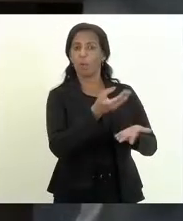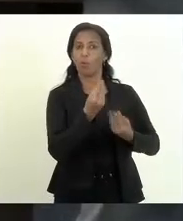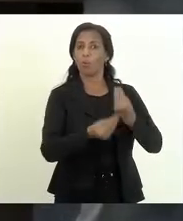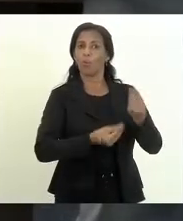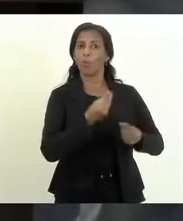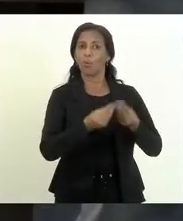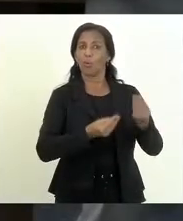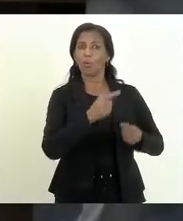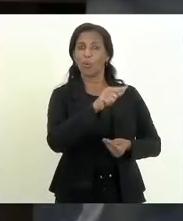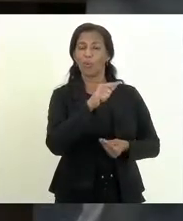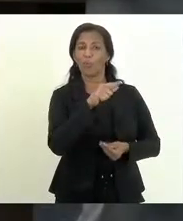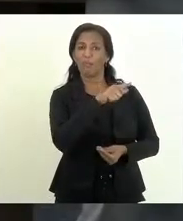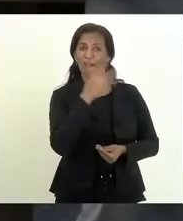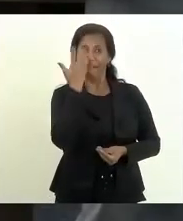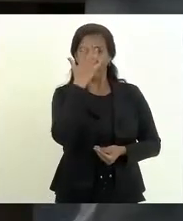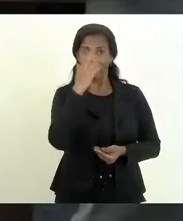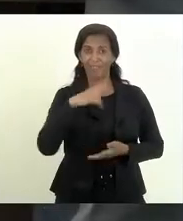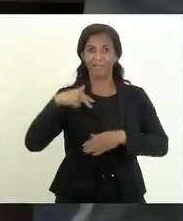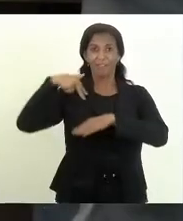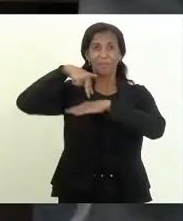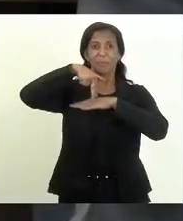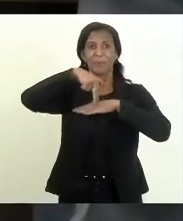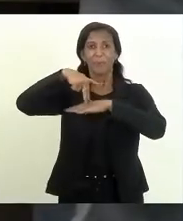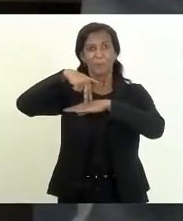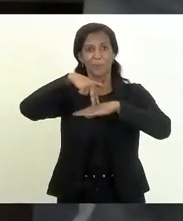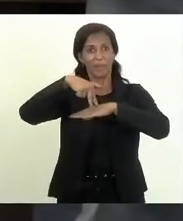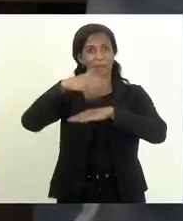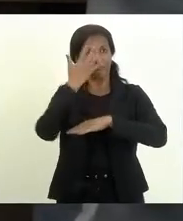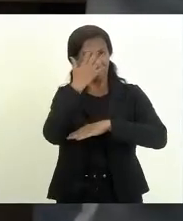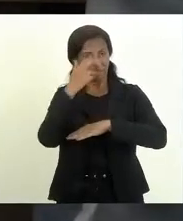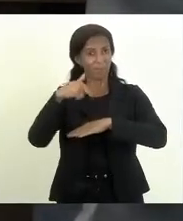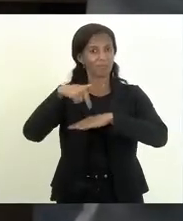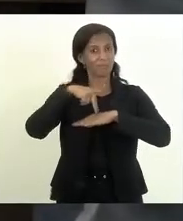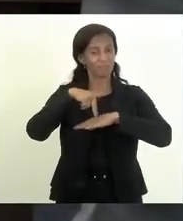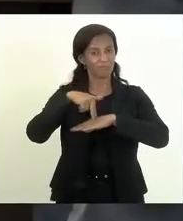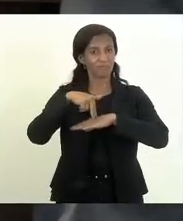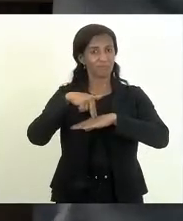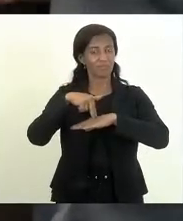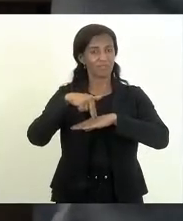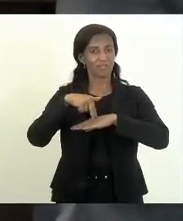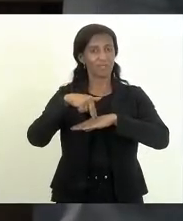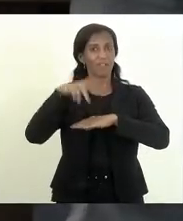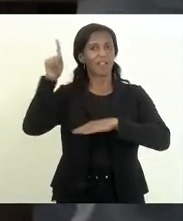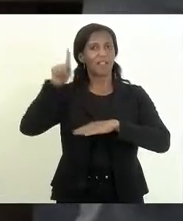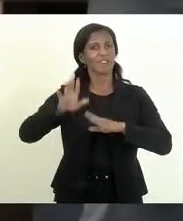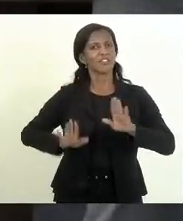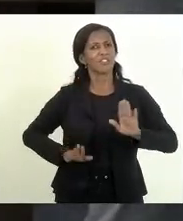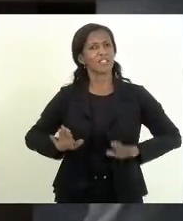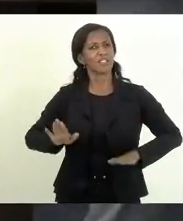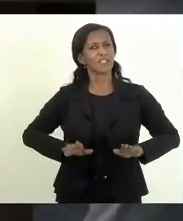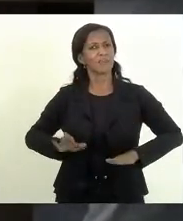como destaque em carnaval, em escola de samba aqui da cidade do Rio de Janeiro, na escola de samba do bairro de Jacarepaguá,